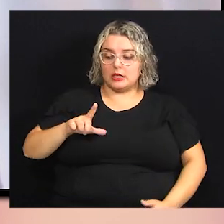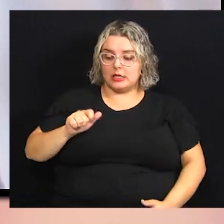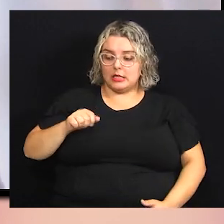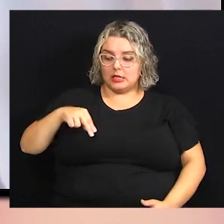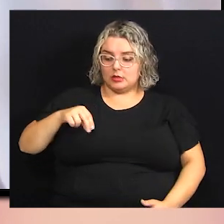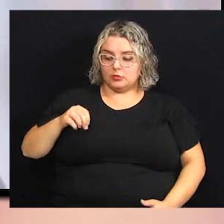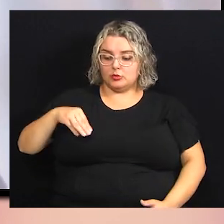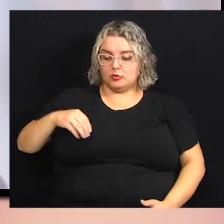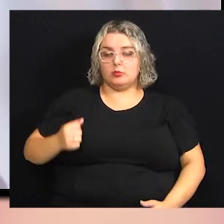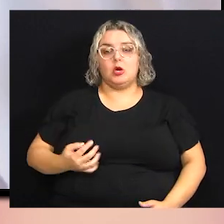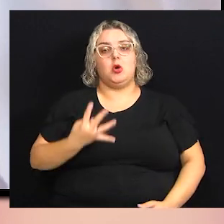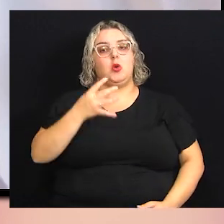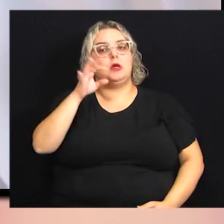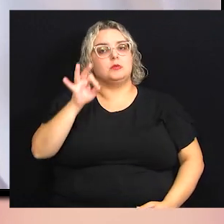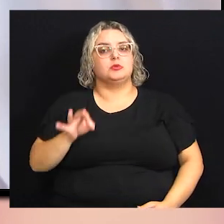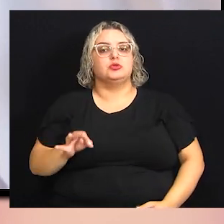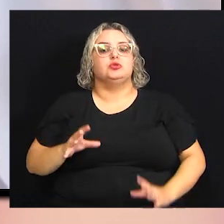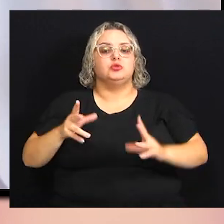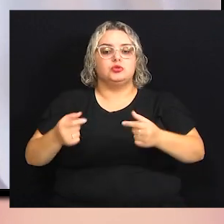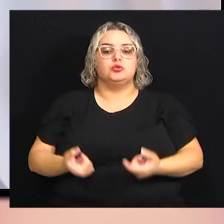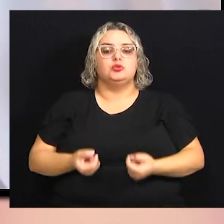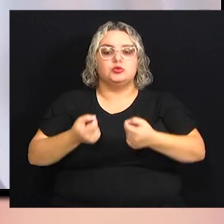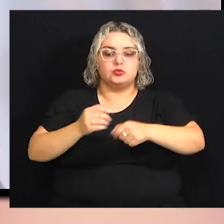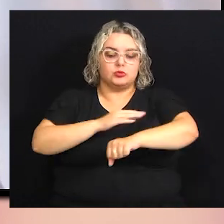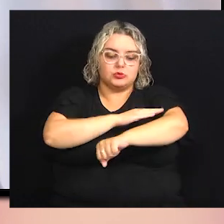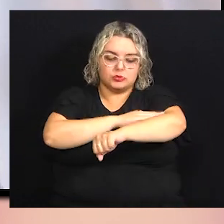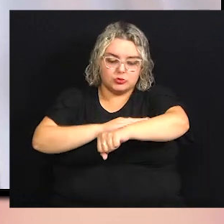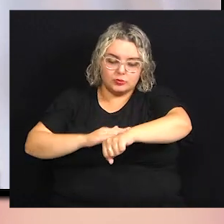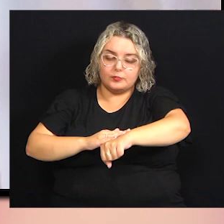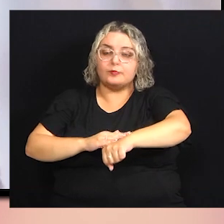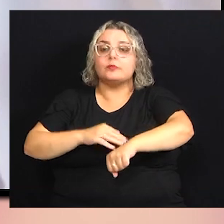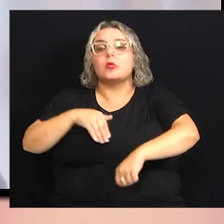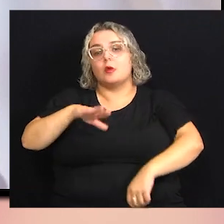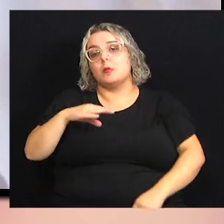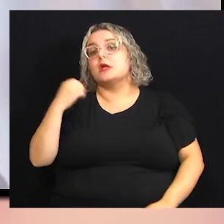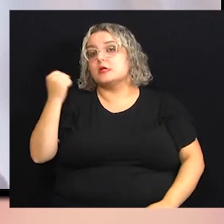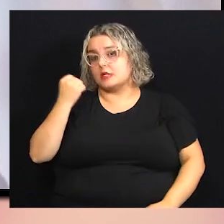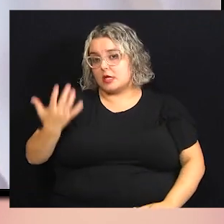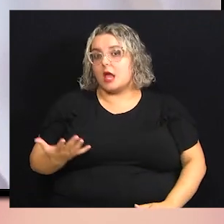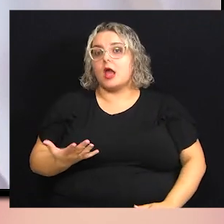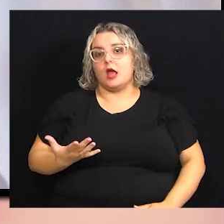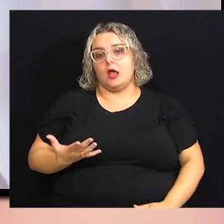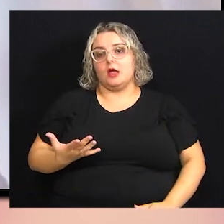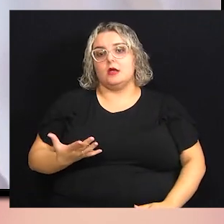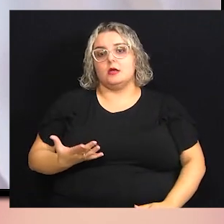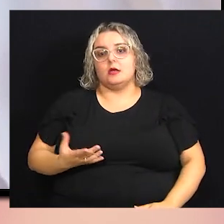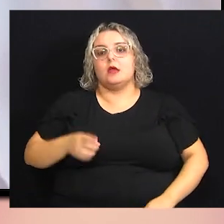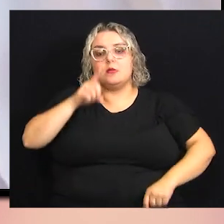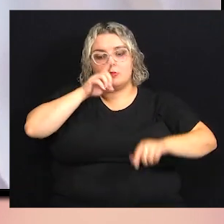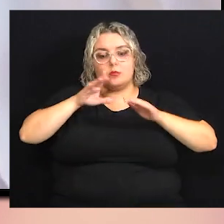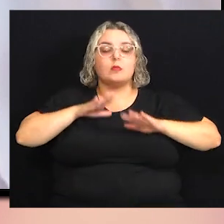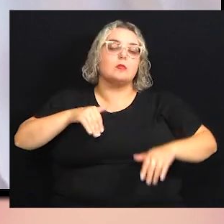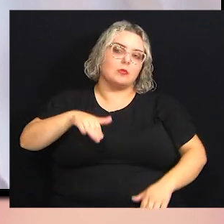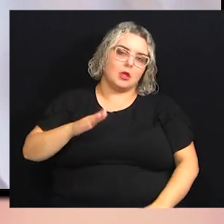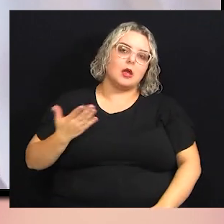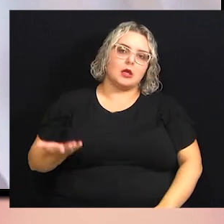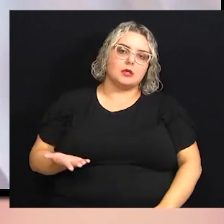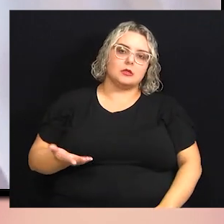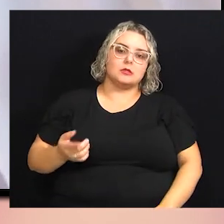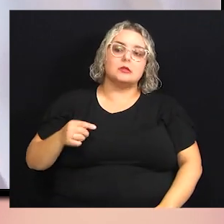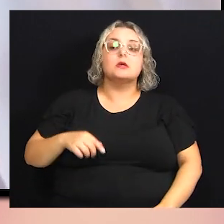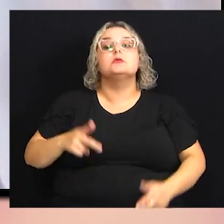melanoma representa mais ou menos 4% de todos os tumores de pele, mas é o mais agressivo e por isso é o que a gente tem que tomar mais